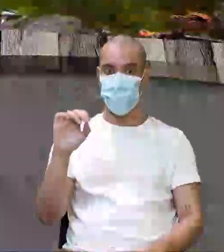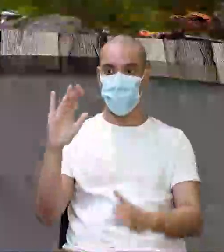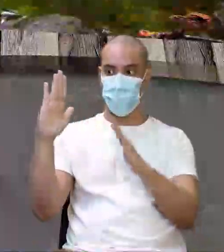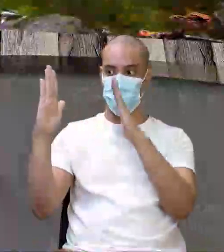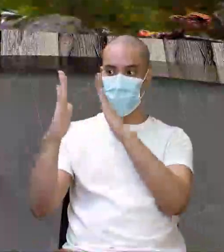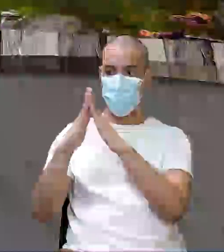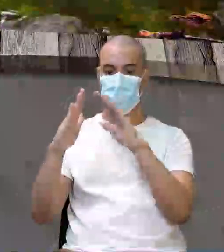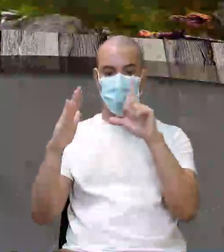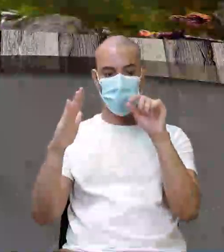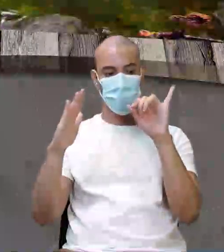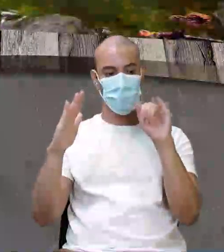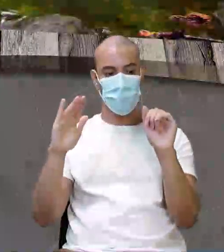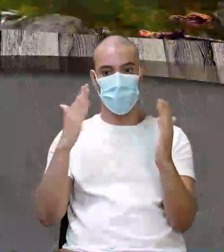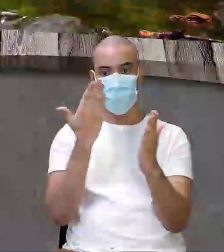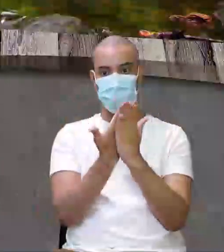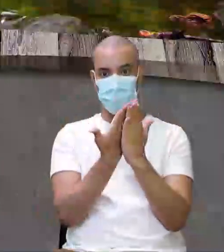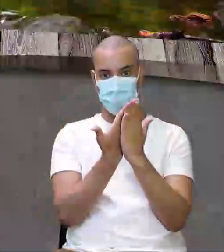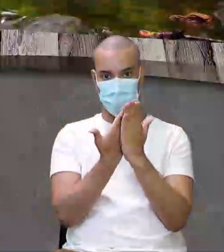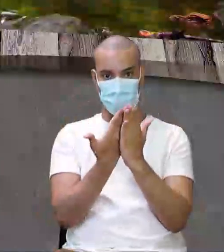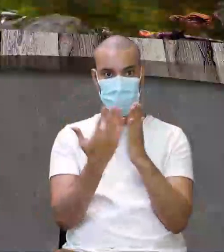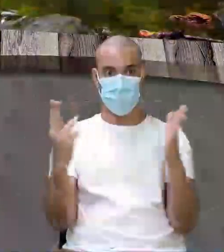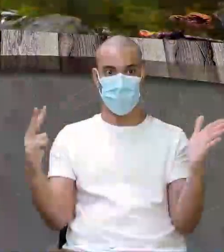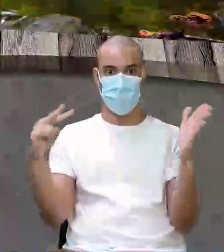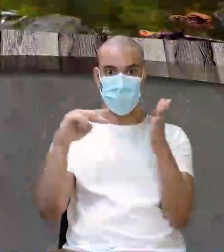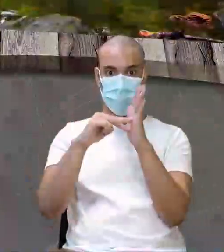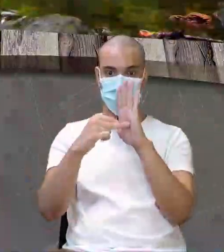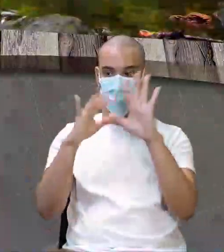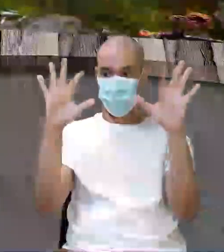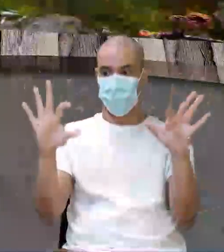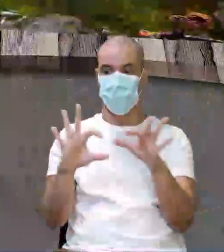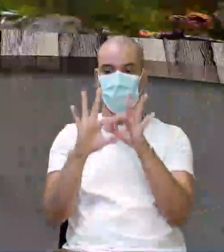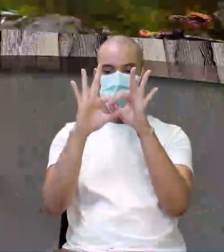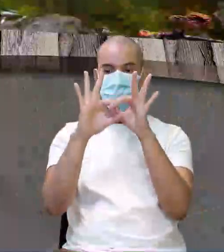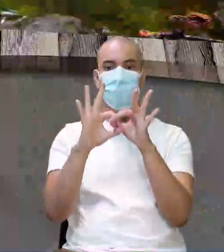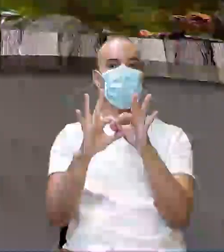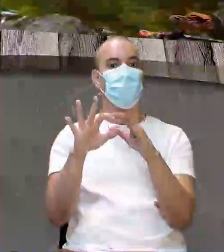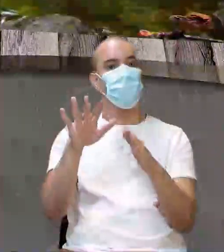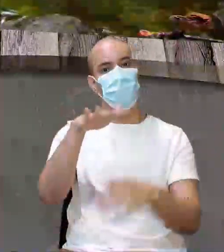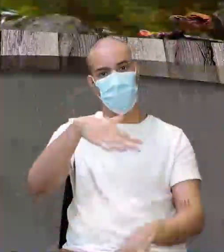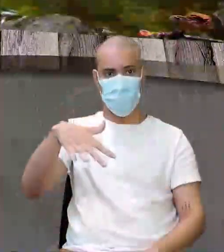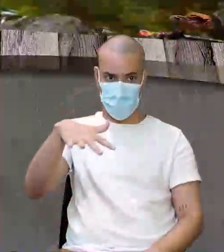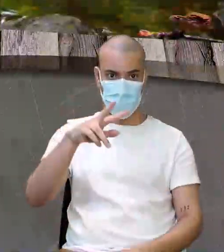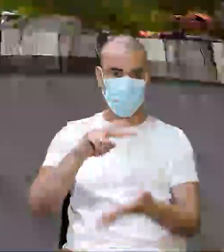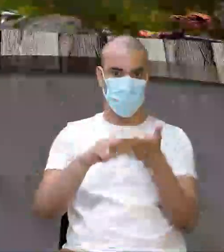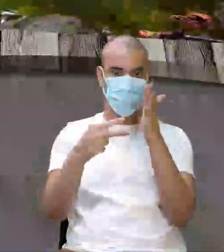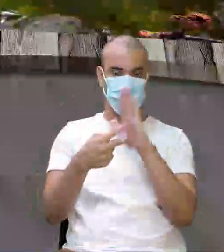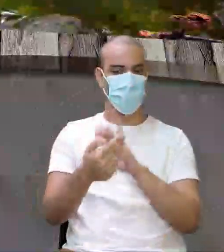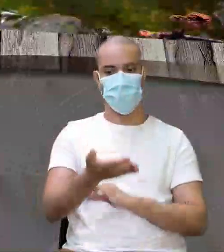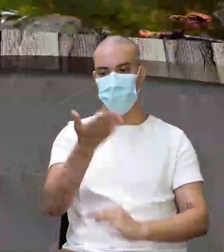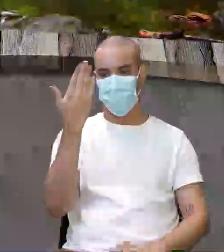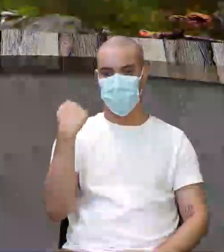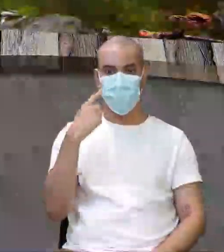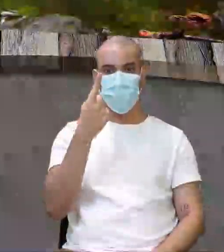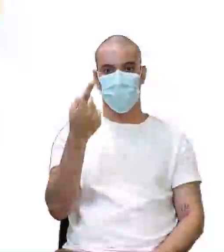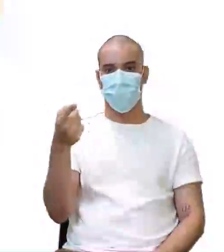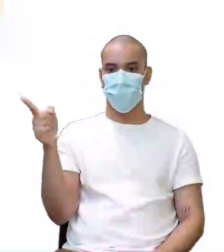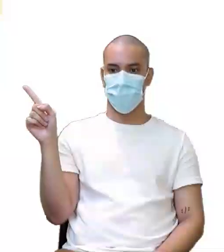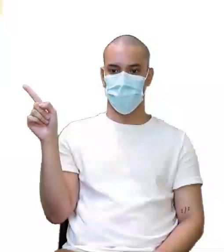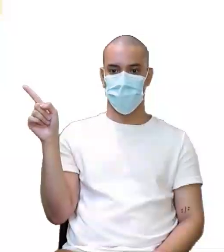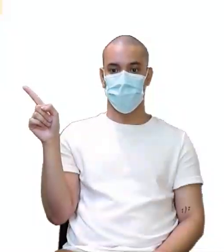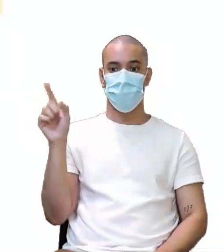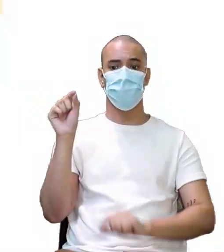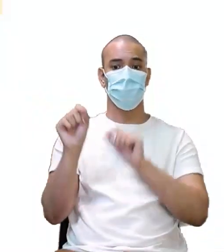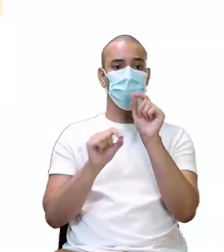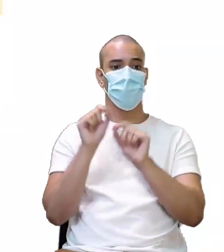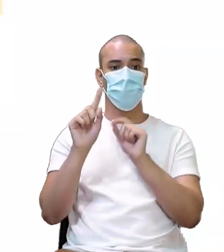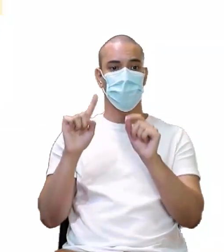casa, logia, estudo. Né? Essa é a parte básica aí da questão da ecologia. Tá bom? Vamos lá para a tela. O que a